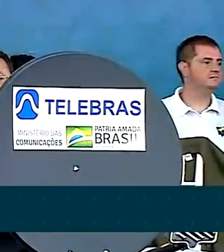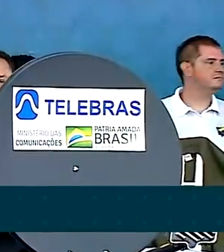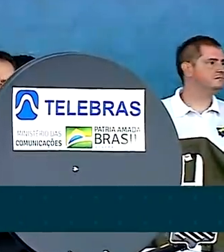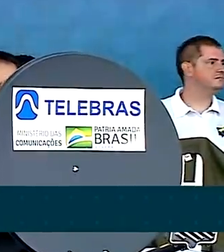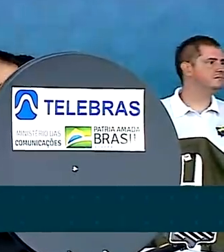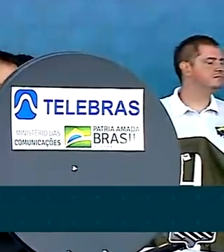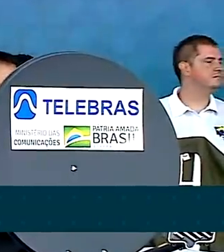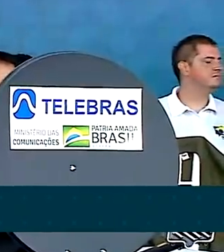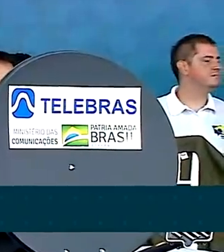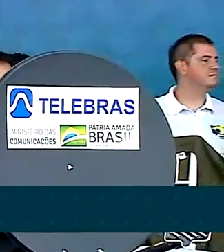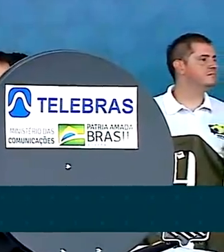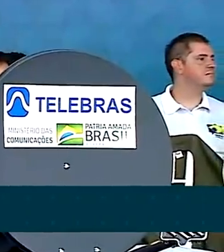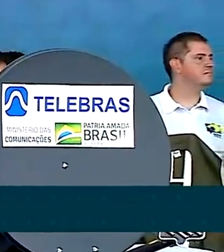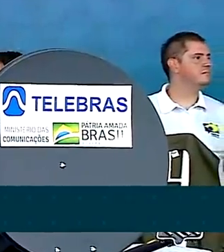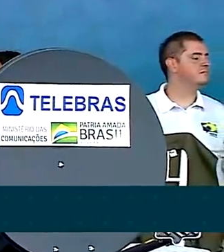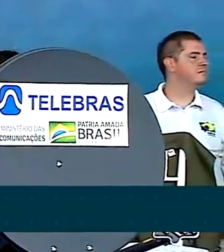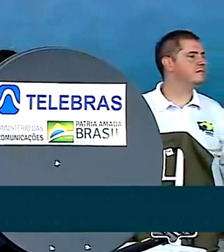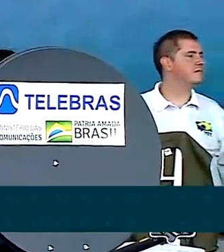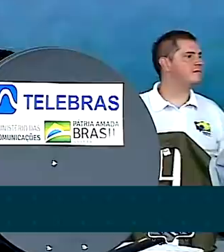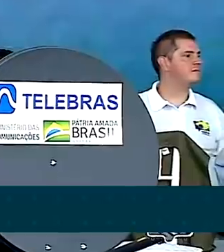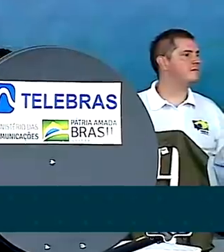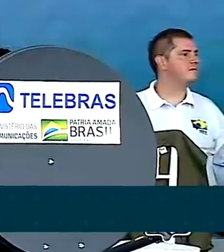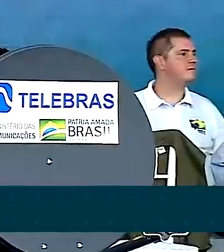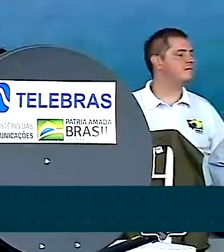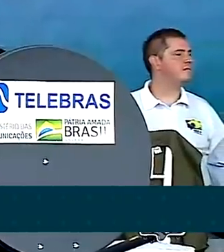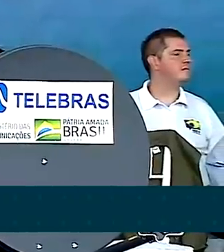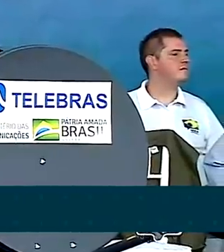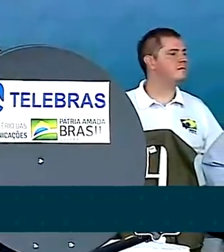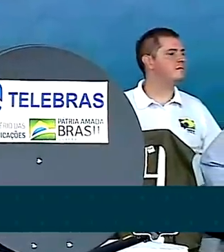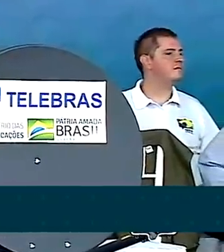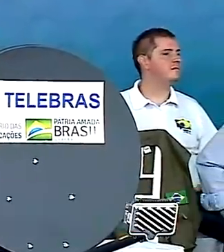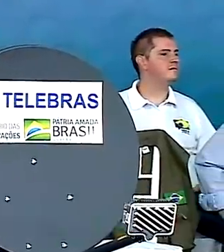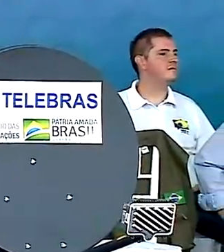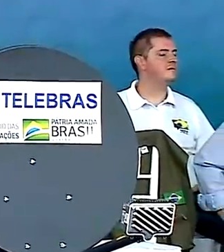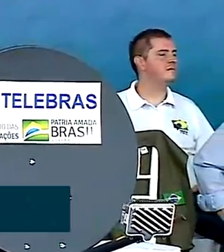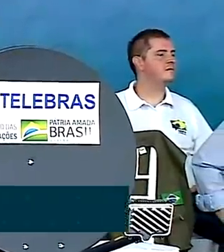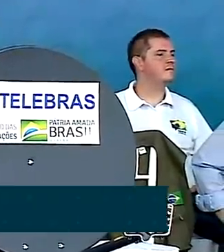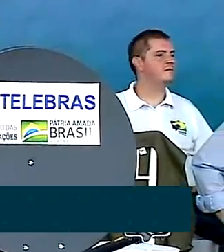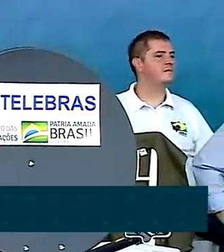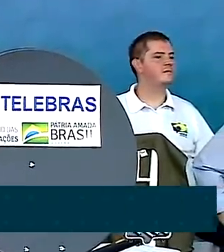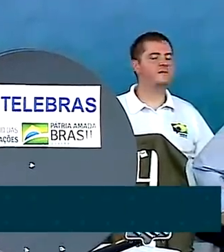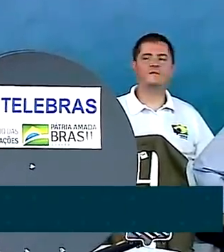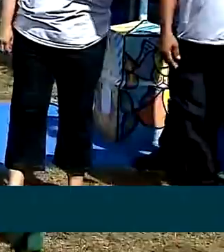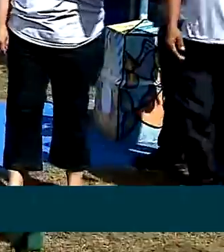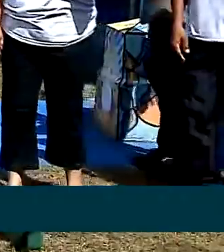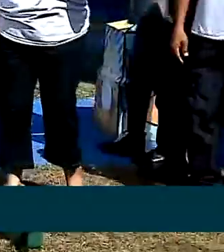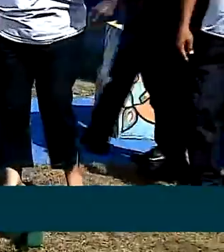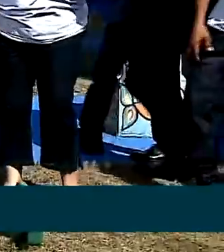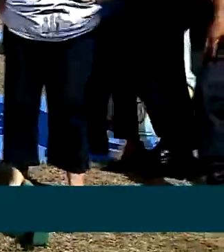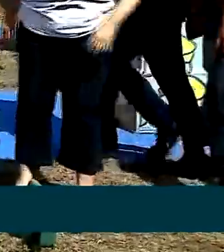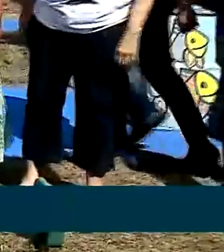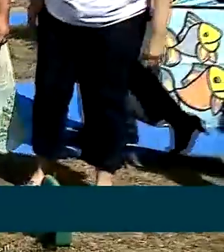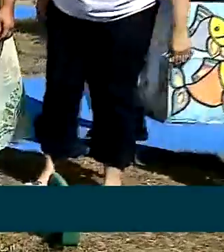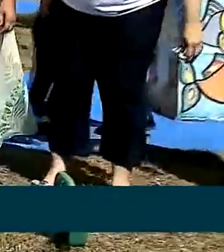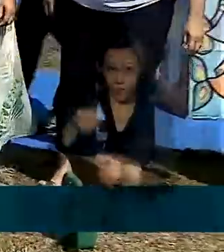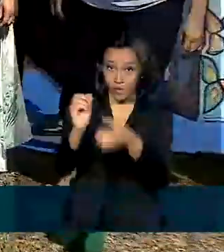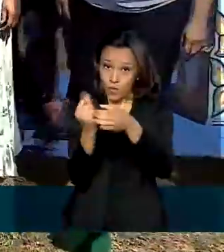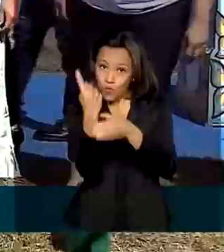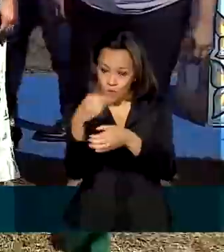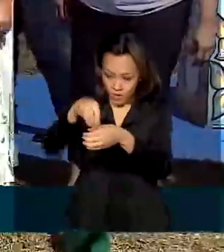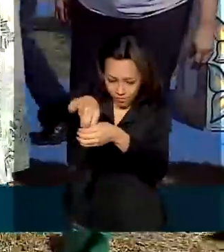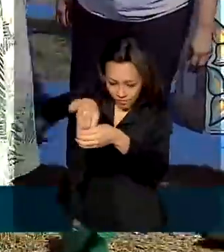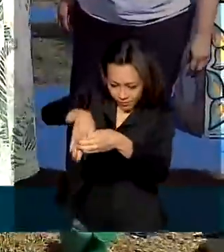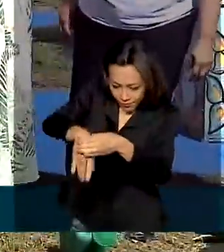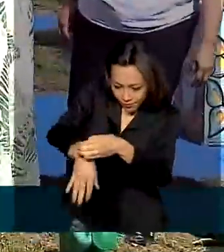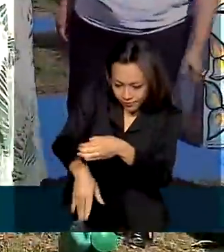vai trazer Wi-Fi na praça aqui. Wi-Fi de graça a partir de hoje. E com o plantio de uma muda,